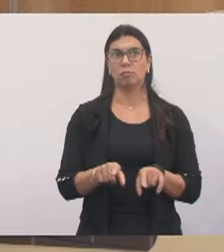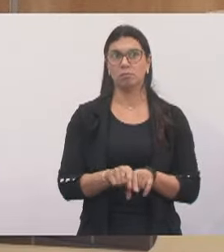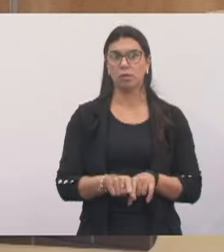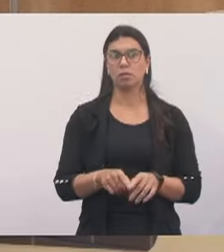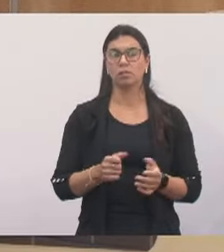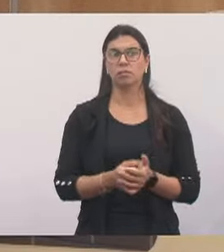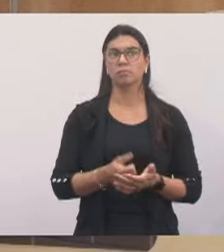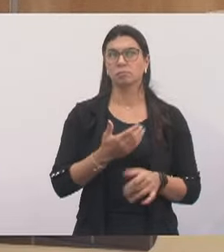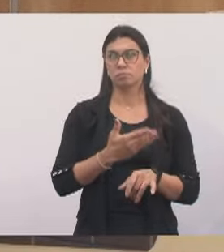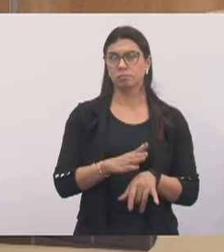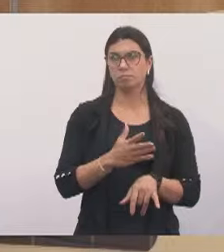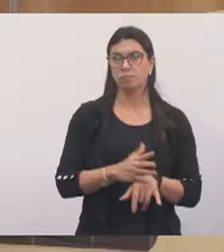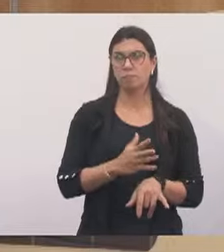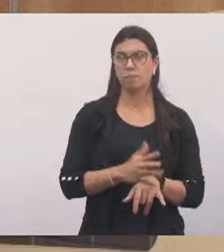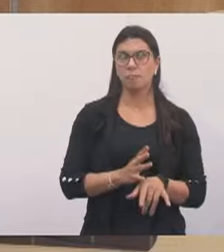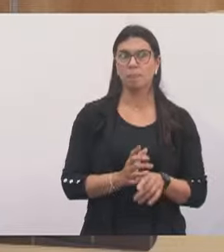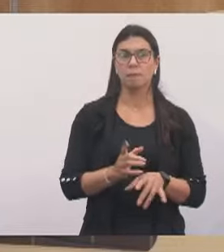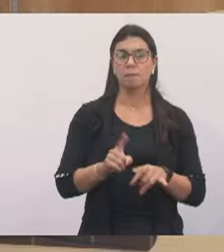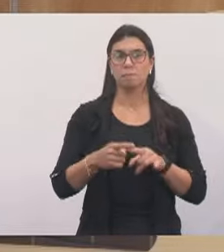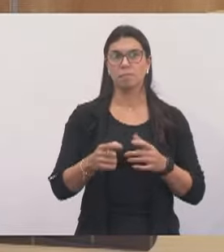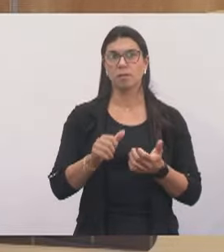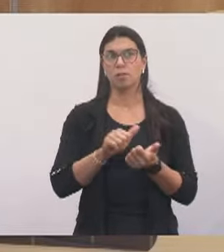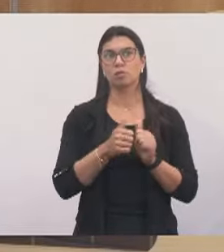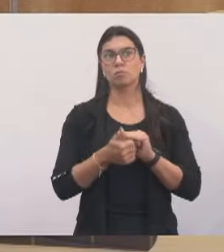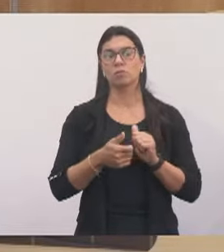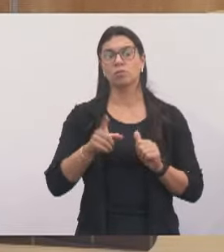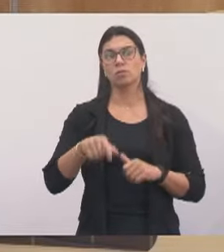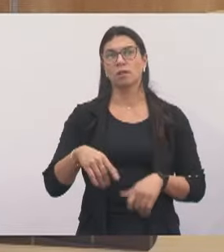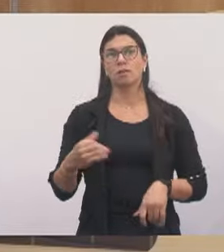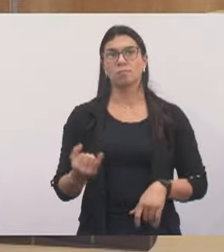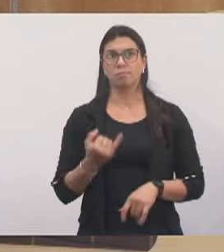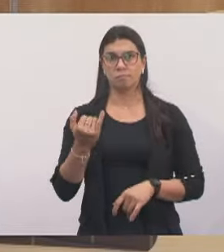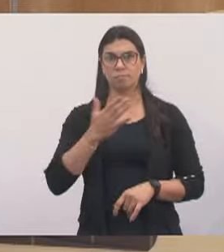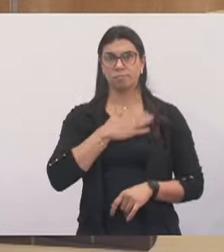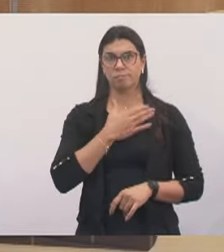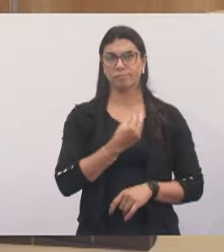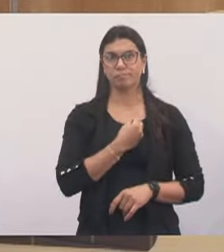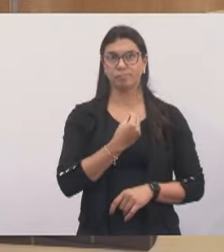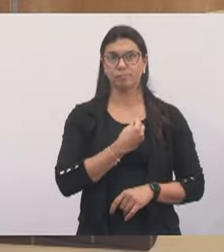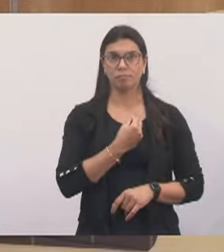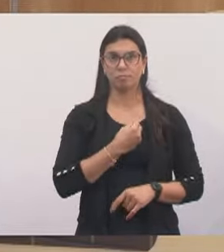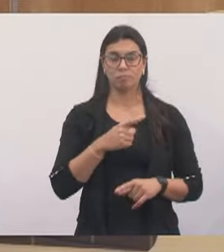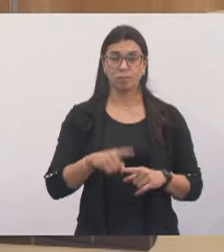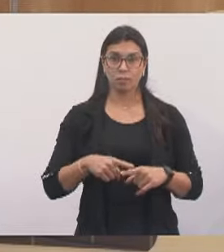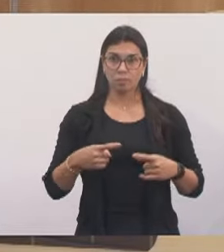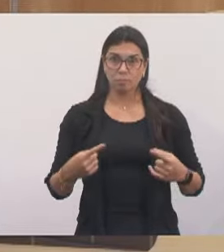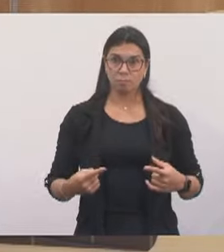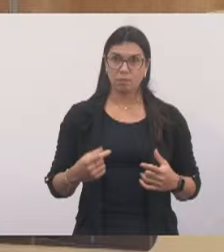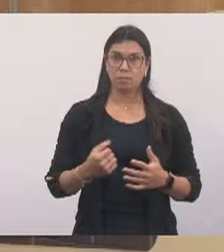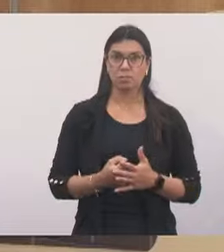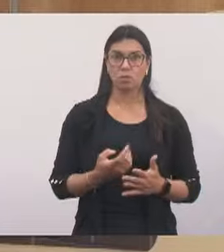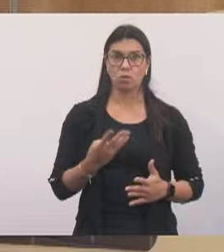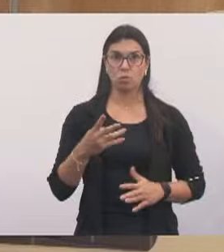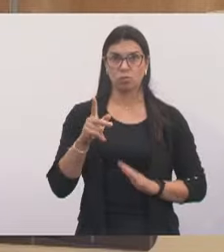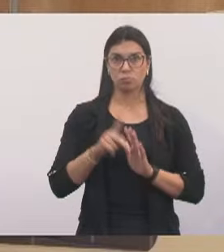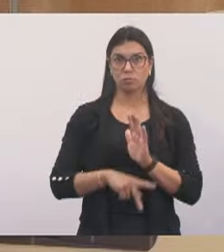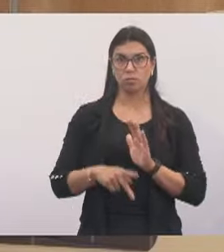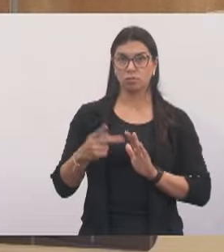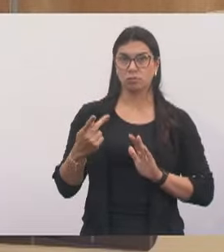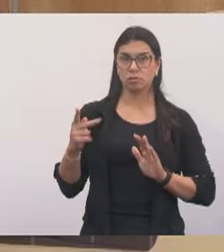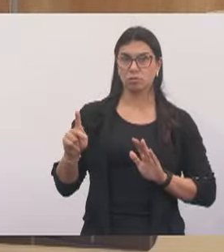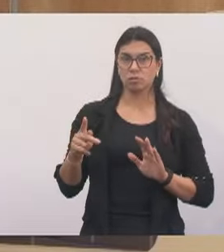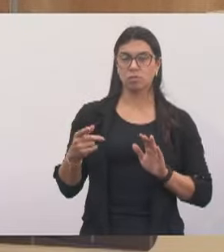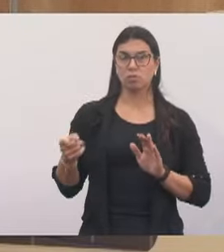fiz do esporte realmente uma coisa importante para mim, tá? Em relação aos 4 projetos que